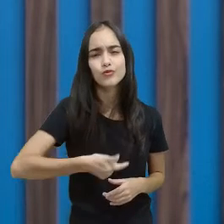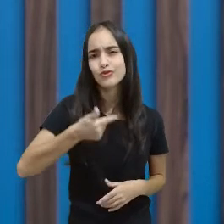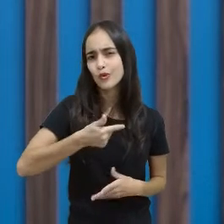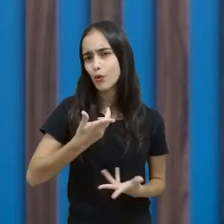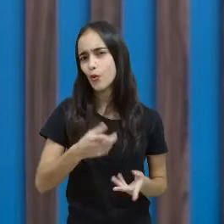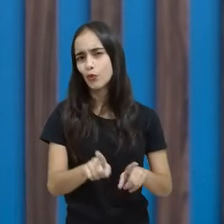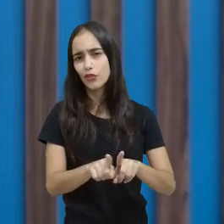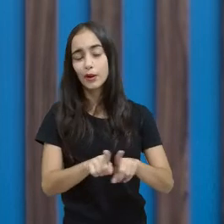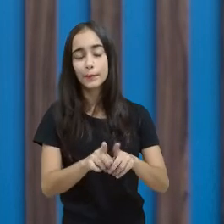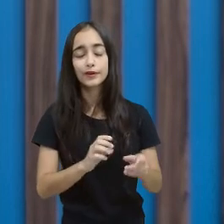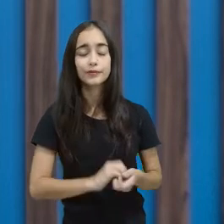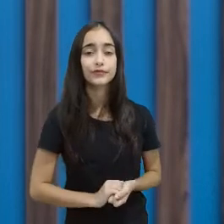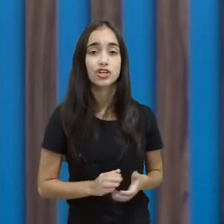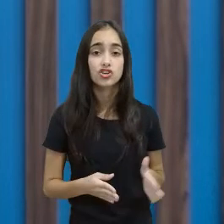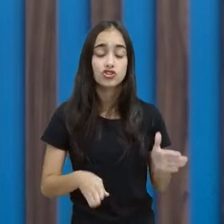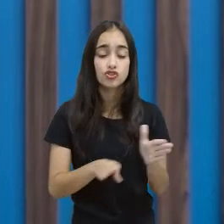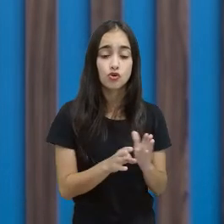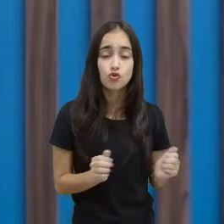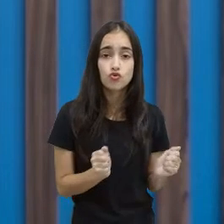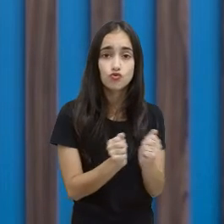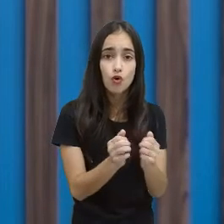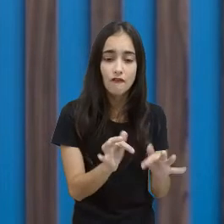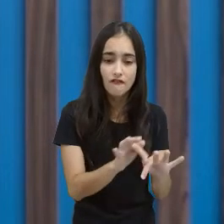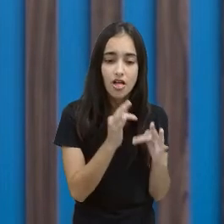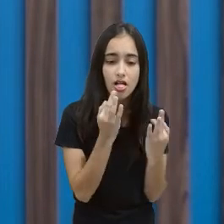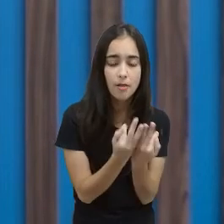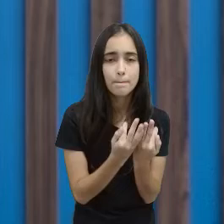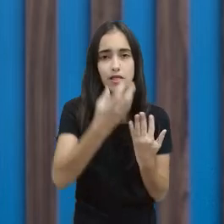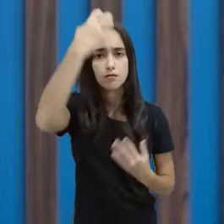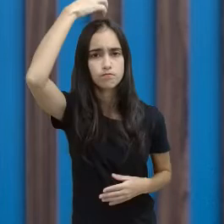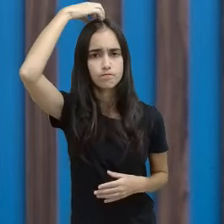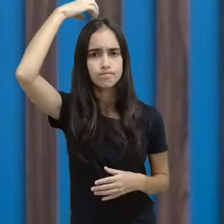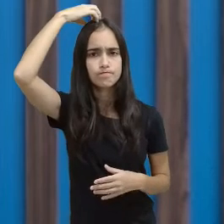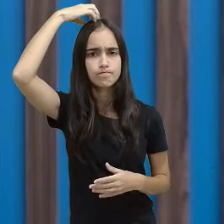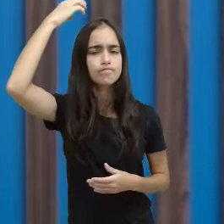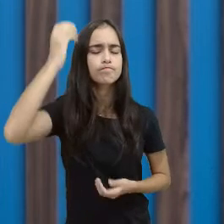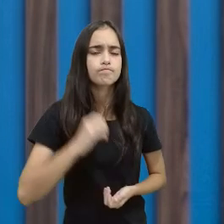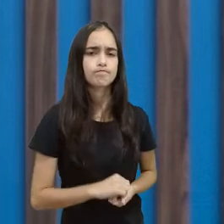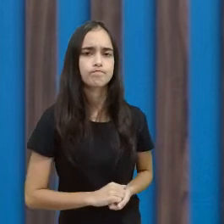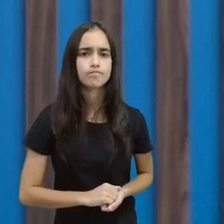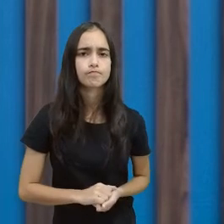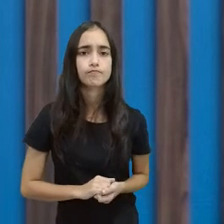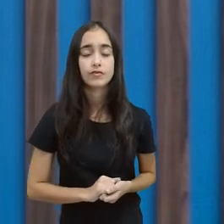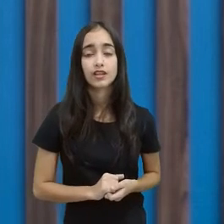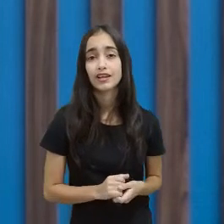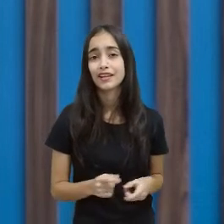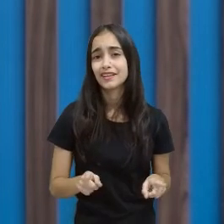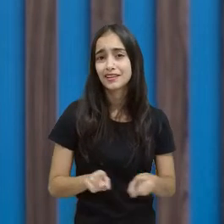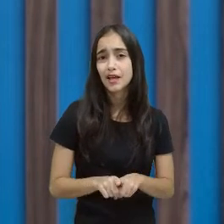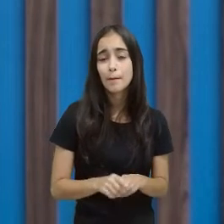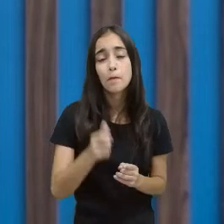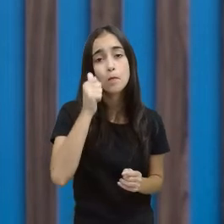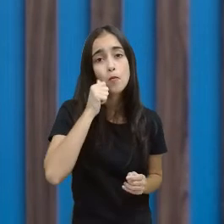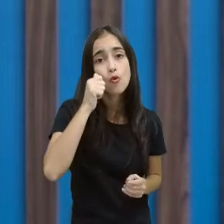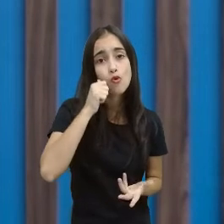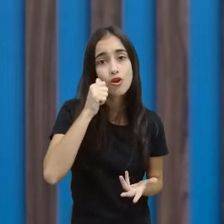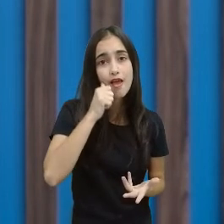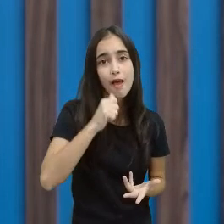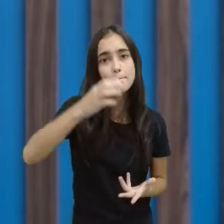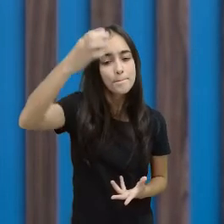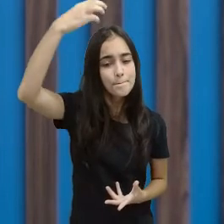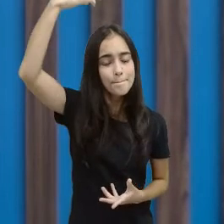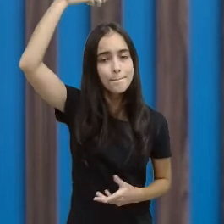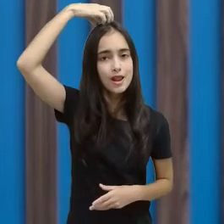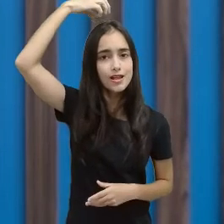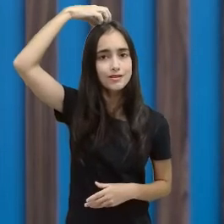eles vários nobres da Europa, principalmente da Áustria, né? A dona Leopoldina era princesa da